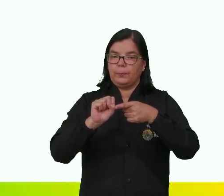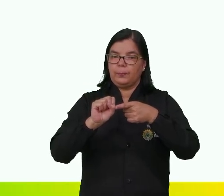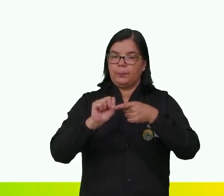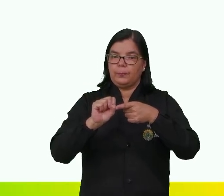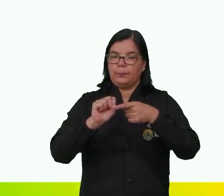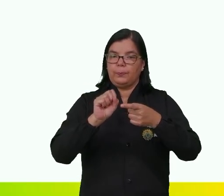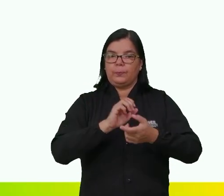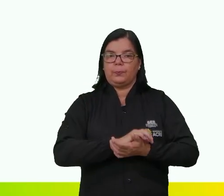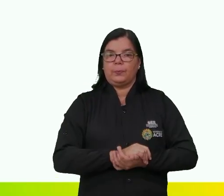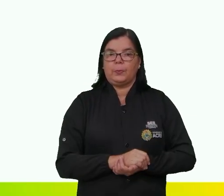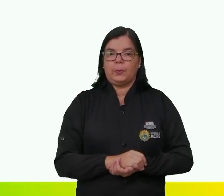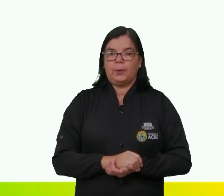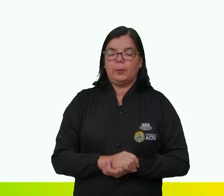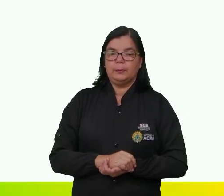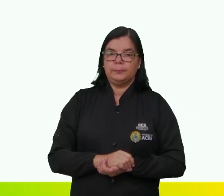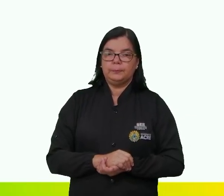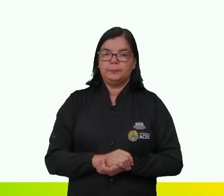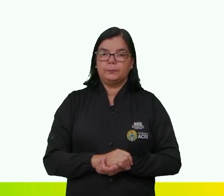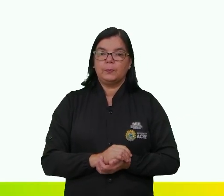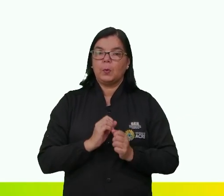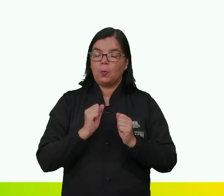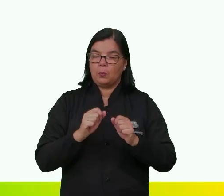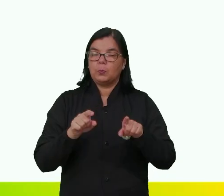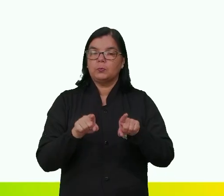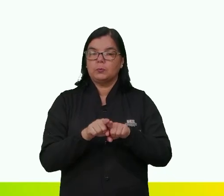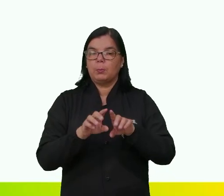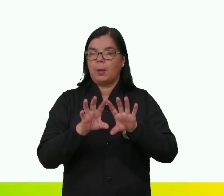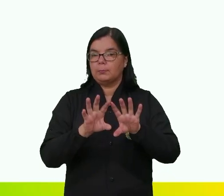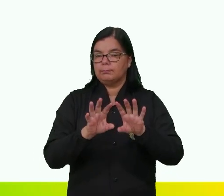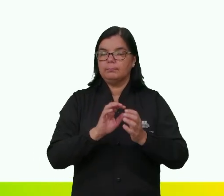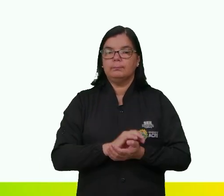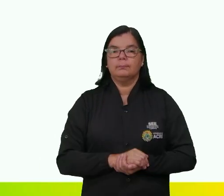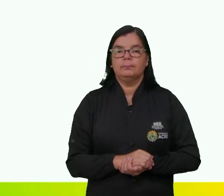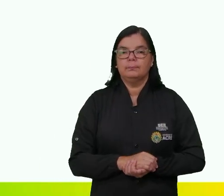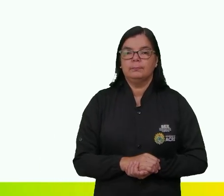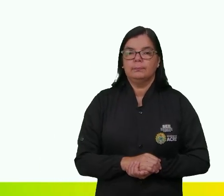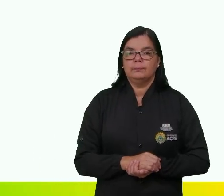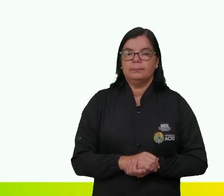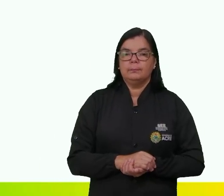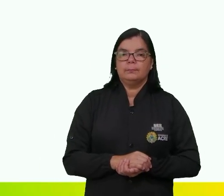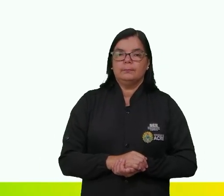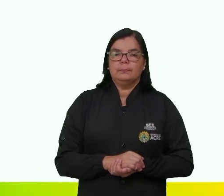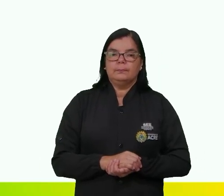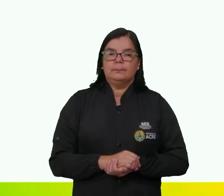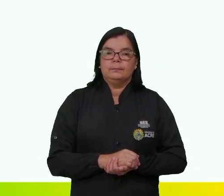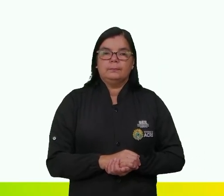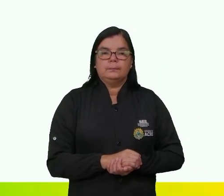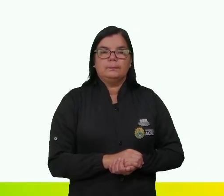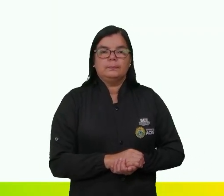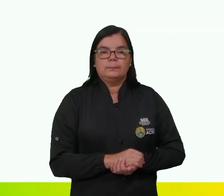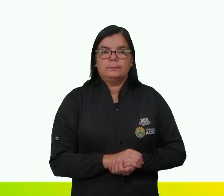potência. Ok? Então você pode deixar dessa forma aí. Pois bem.